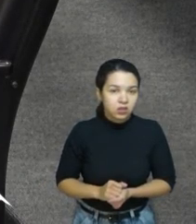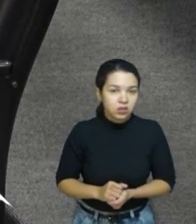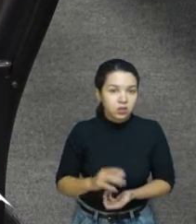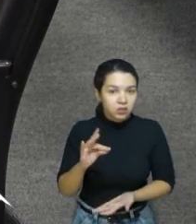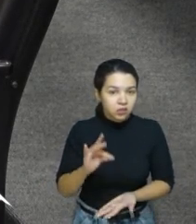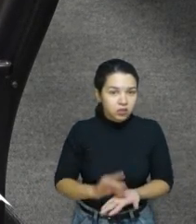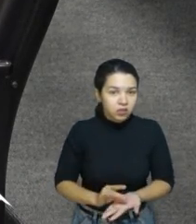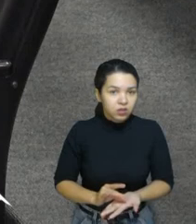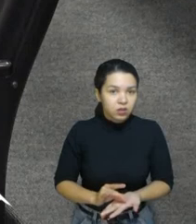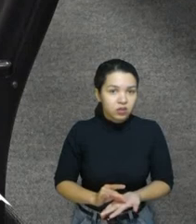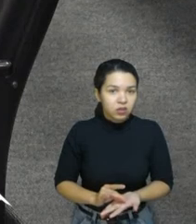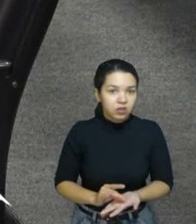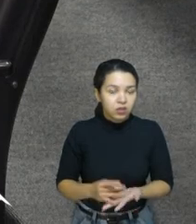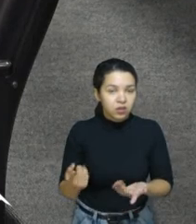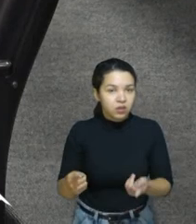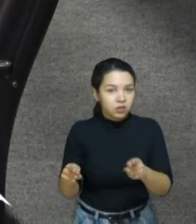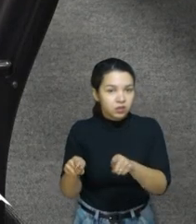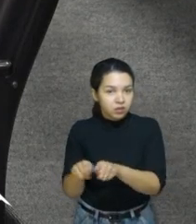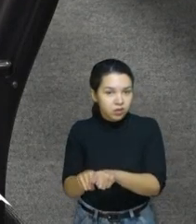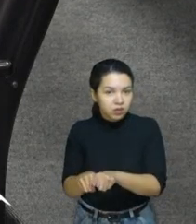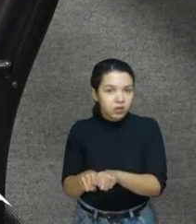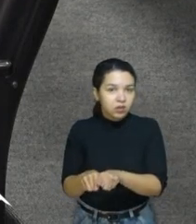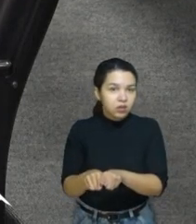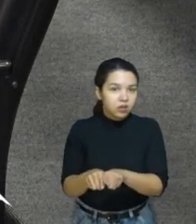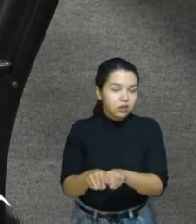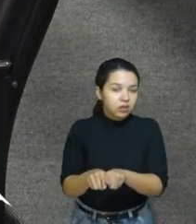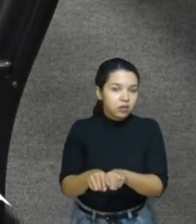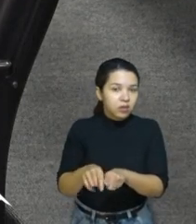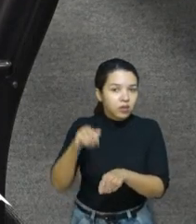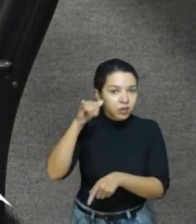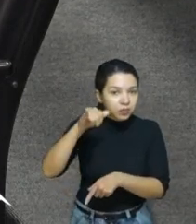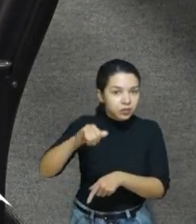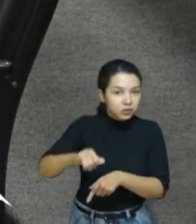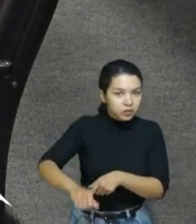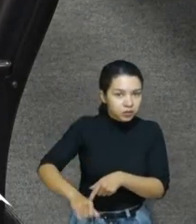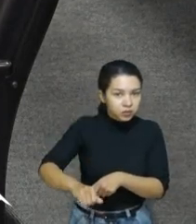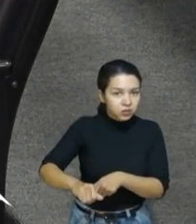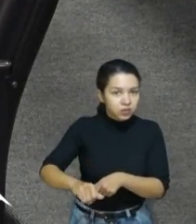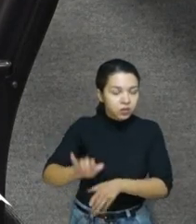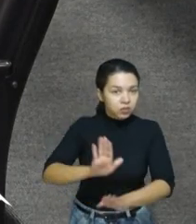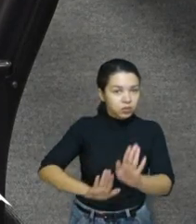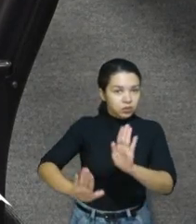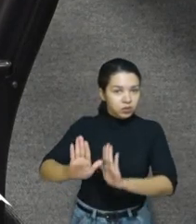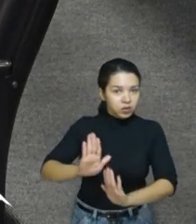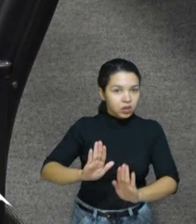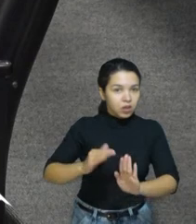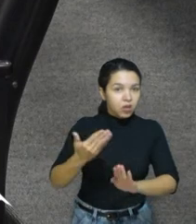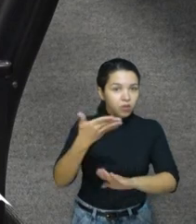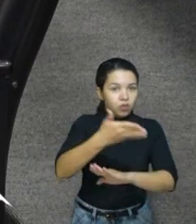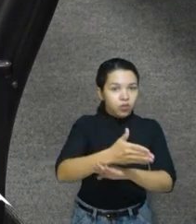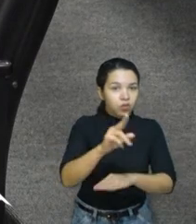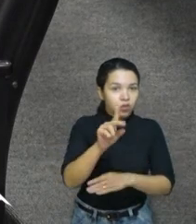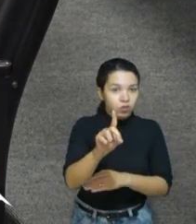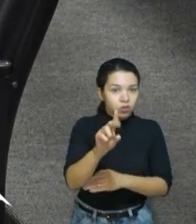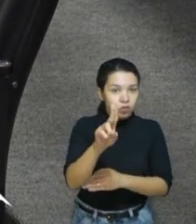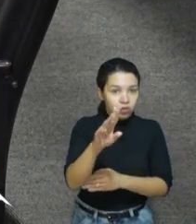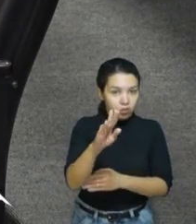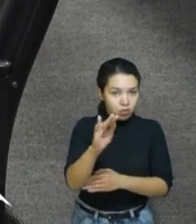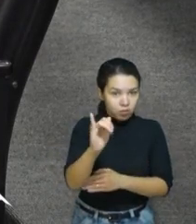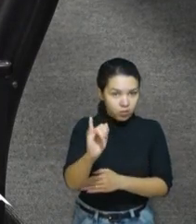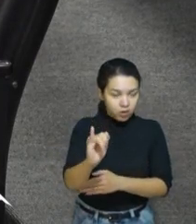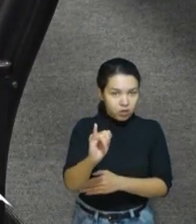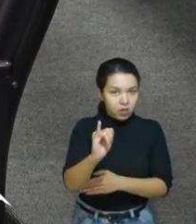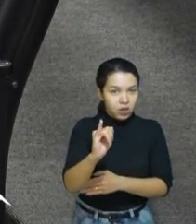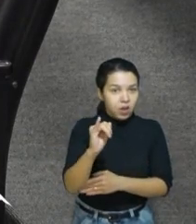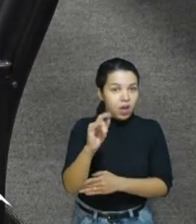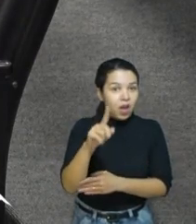está de fato aliado da prevenção e da precaução? Eu estive em Dubai e conversei com James Hansen. Ele é